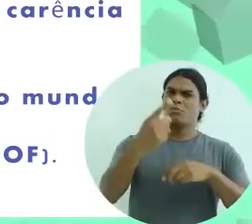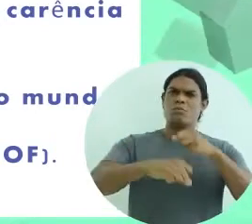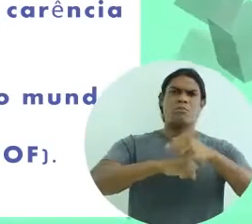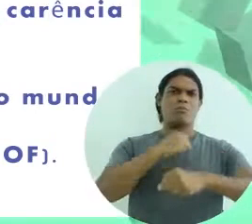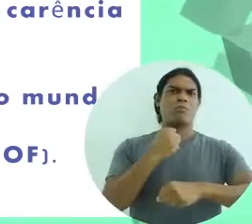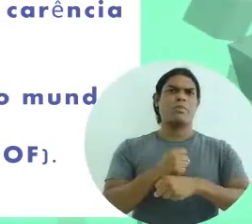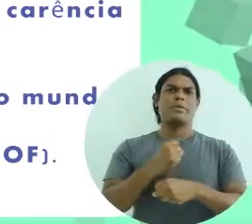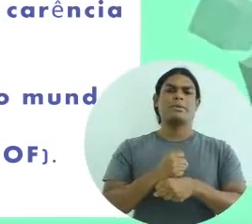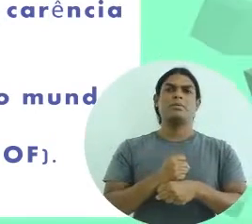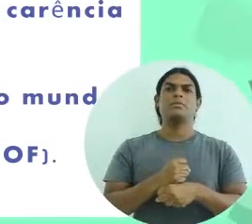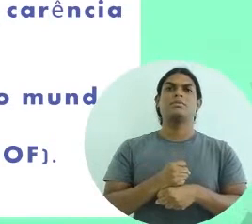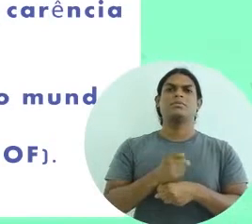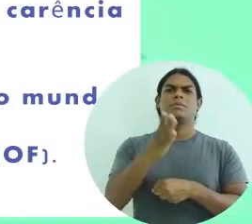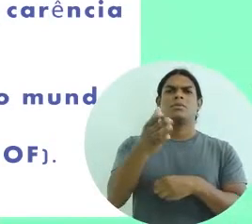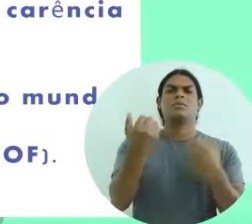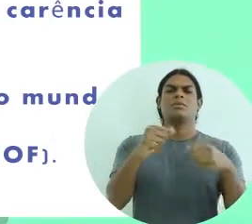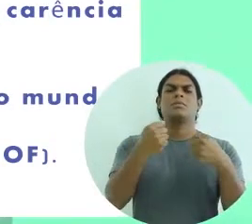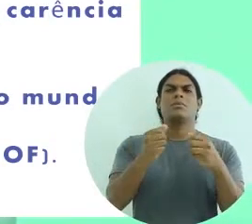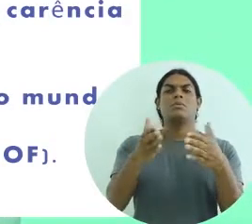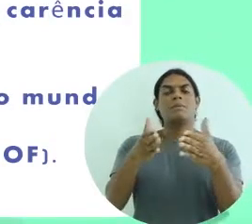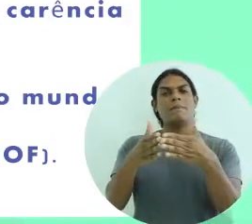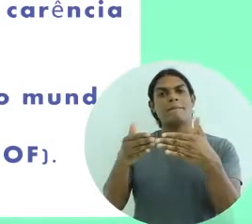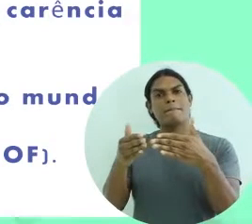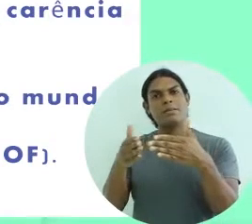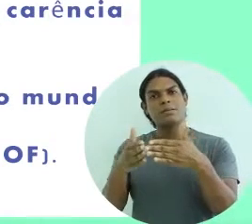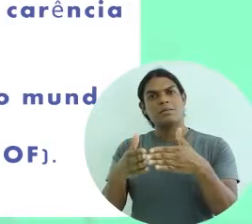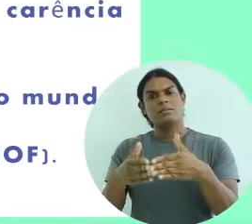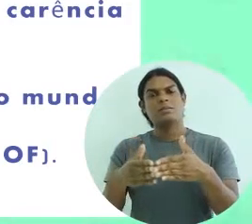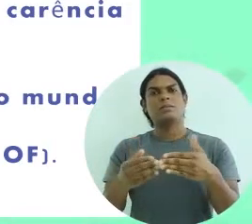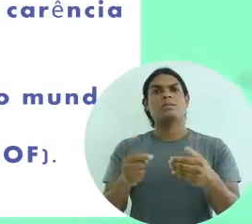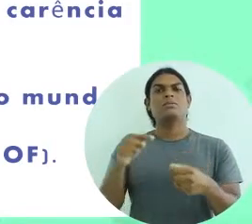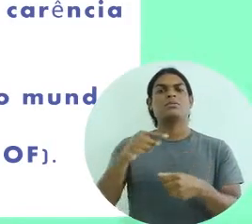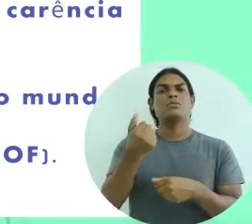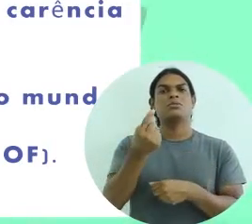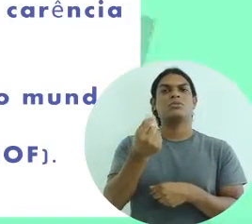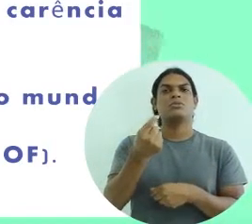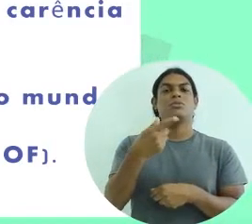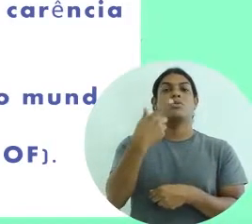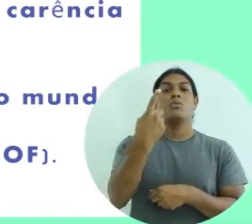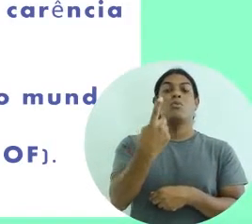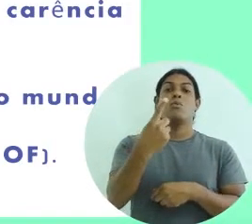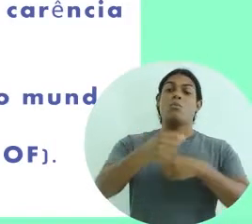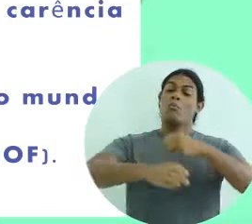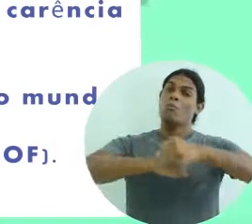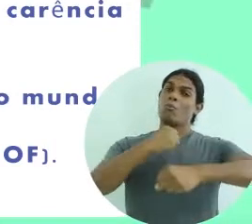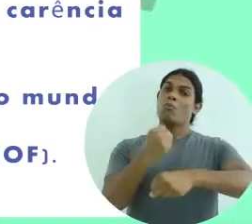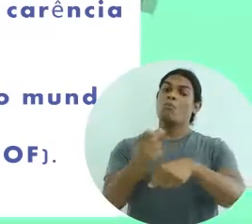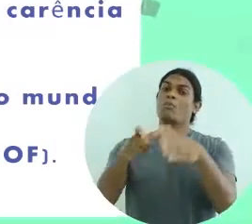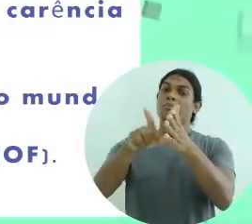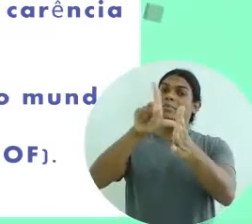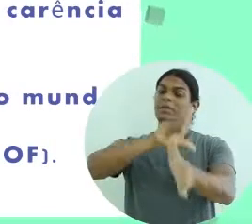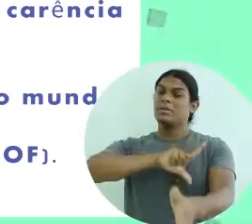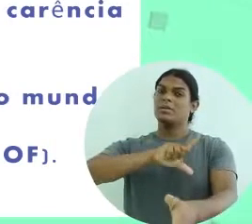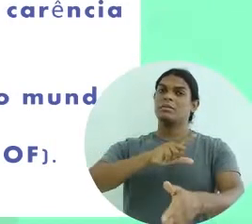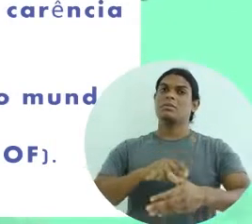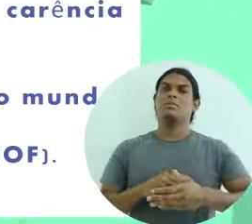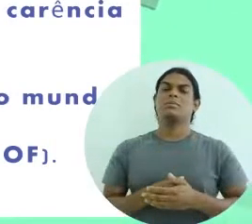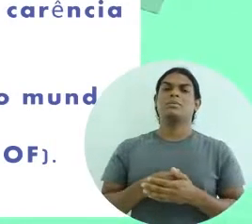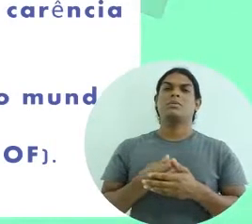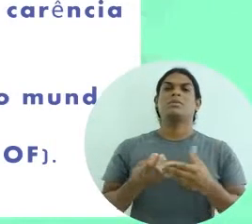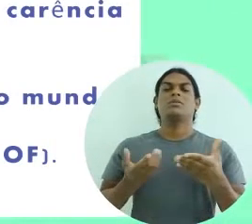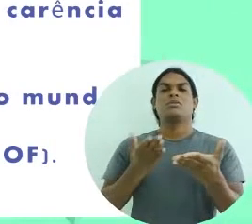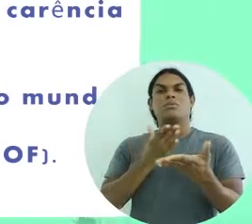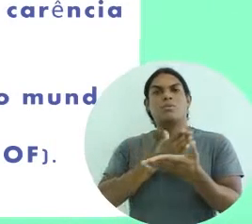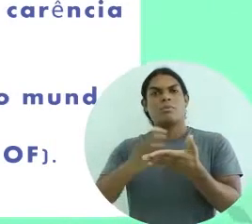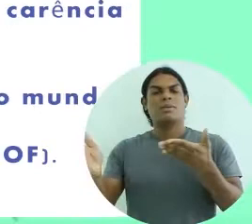você produzir, você pode pedir esse dinheiro 12 meses, um ano antes de você produzir, né, com uma carência de até 6 meses, para